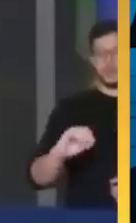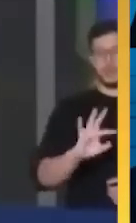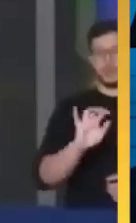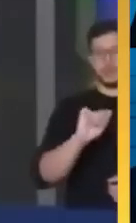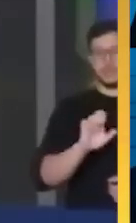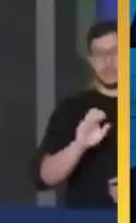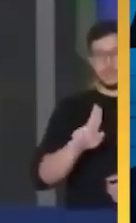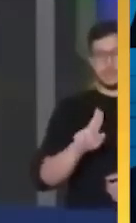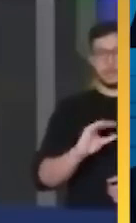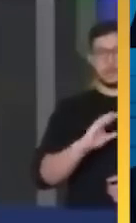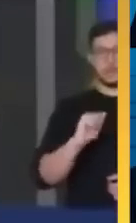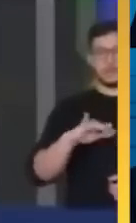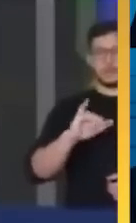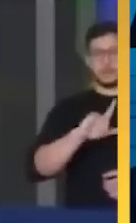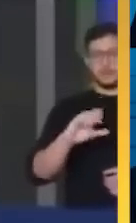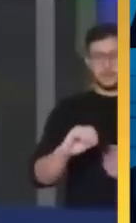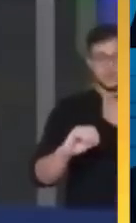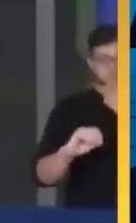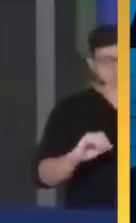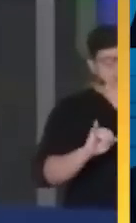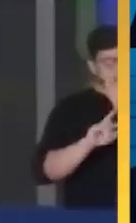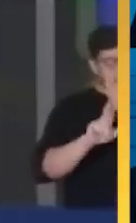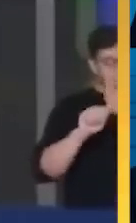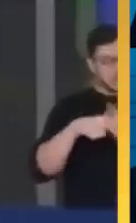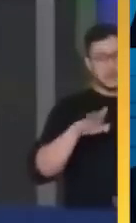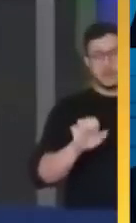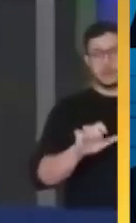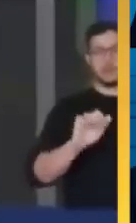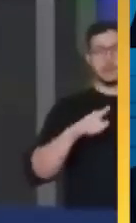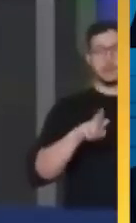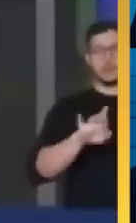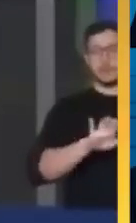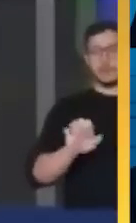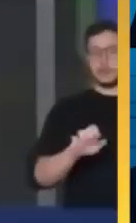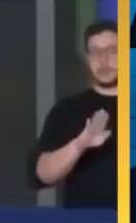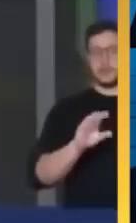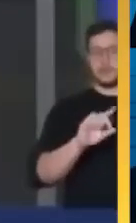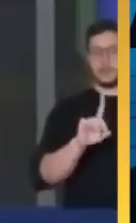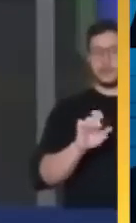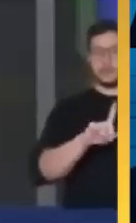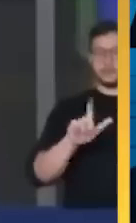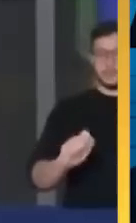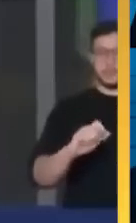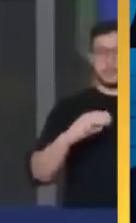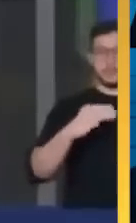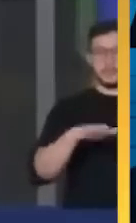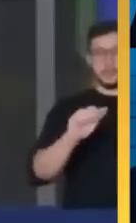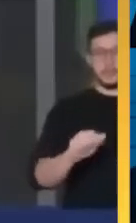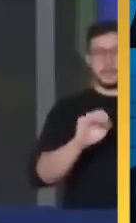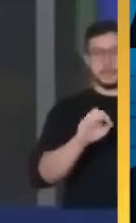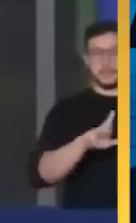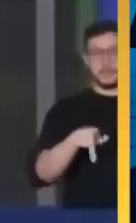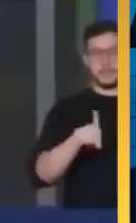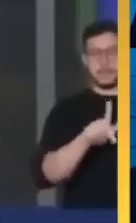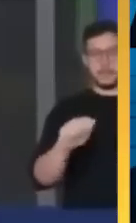Tadeu camisa Capitu Peruíbe Bilac Pinto André janones bozzella Maria do Rosário